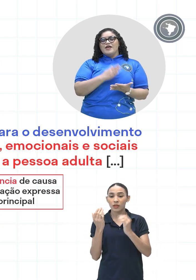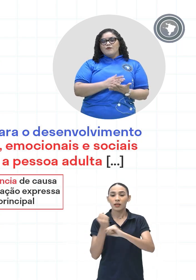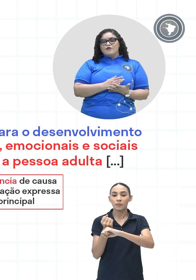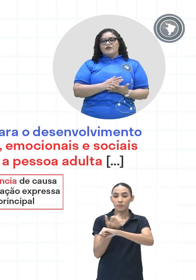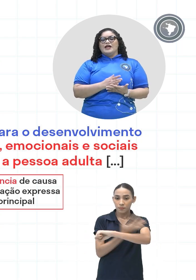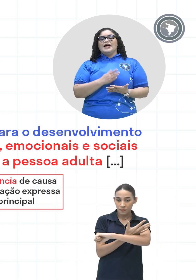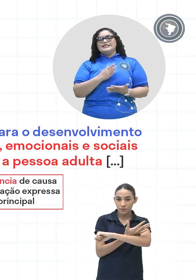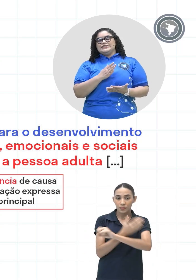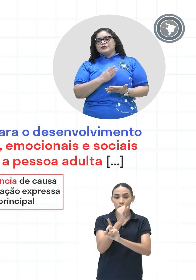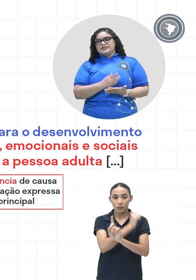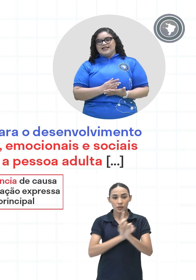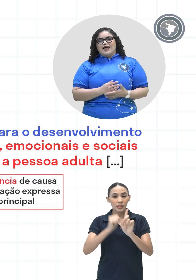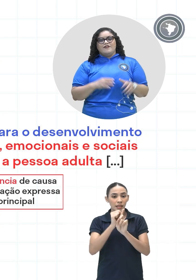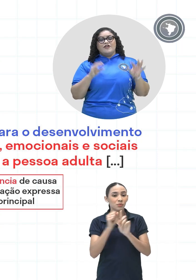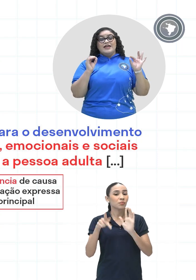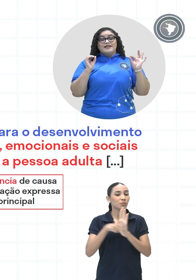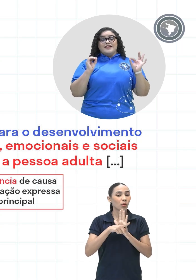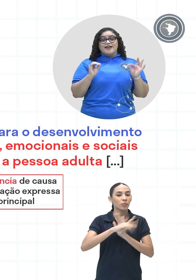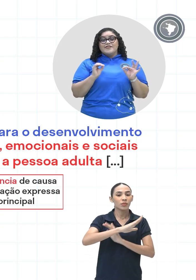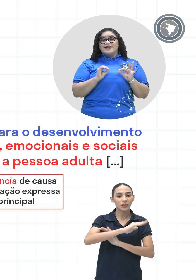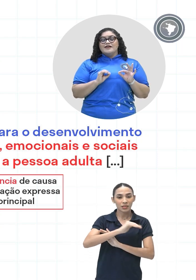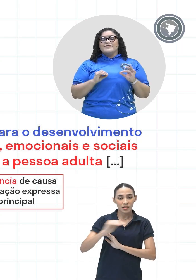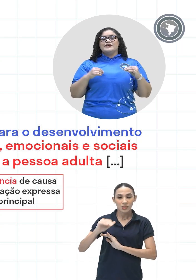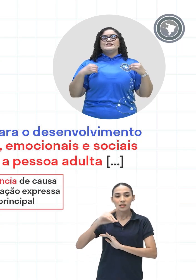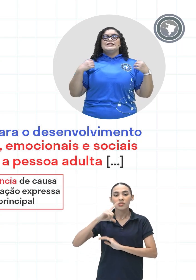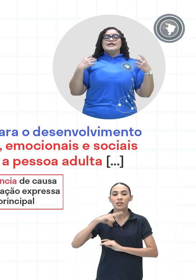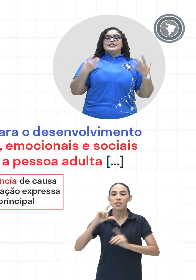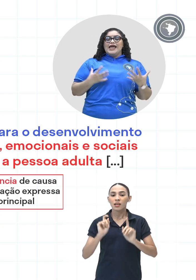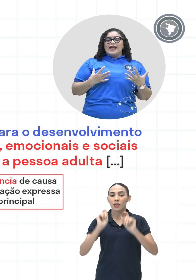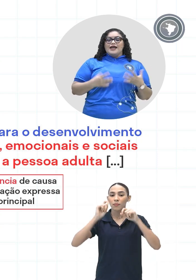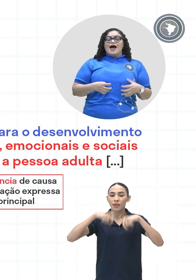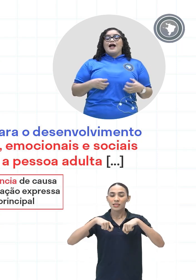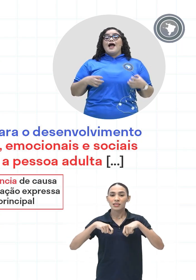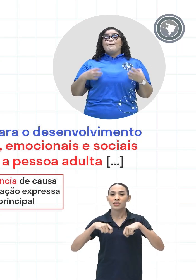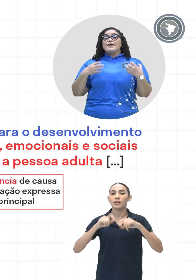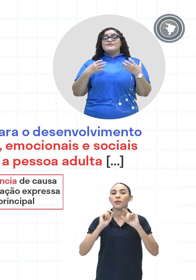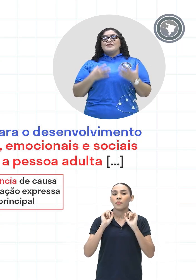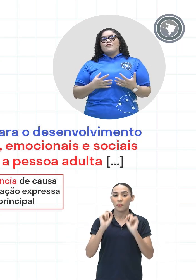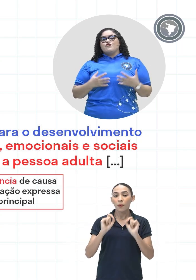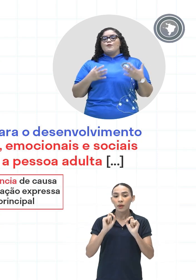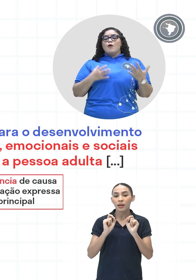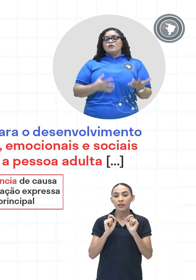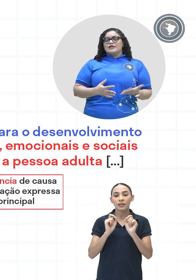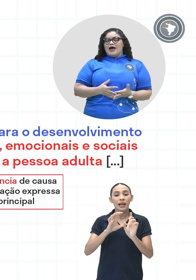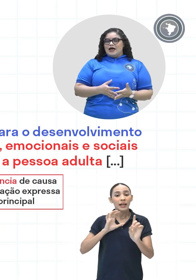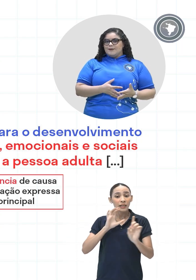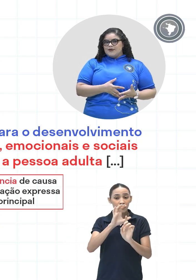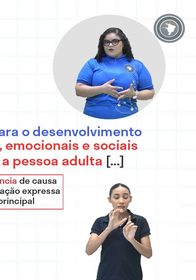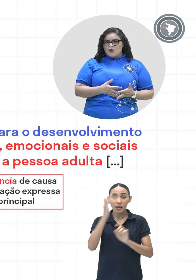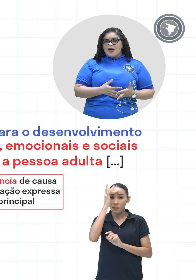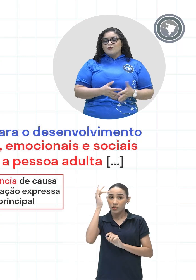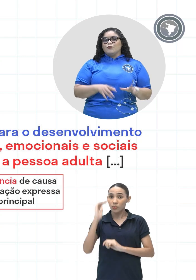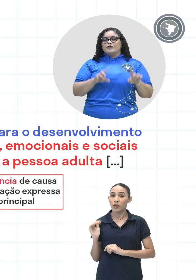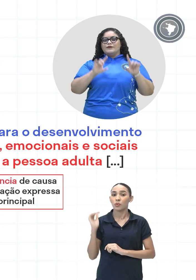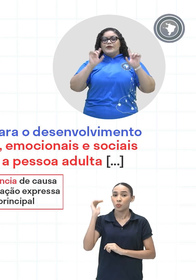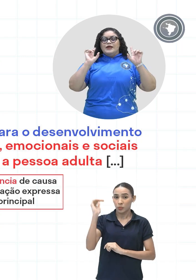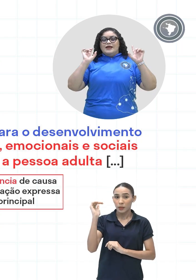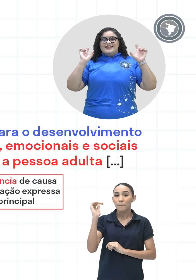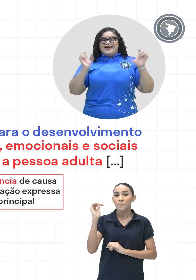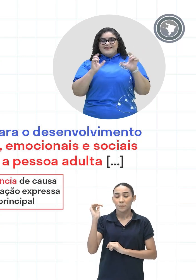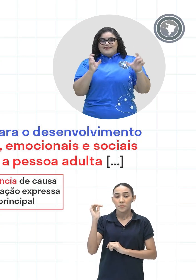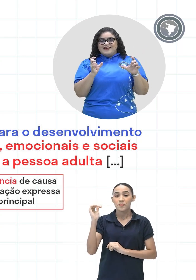psicológicos, emocionais e sociais das crianças têm a capacidade de moldar a pessoa